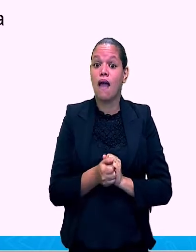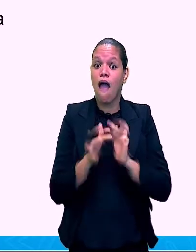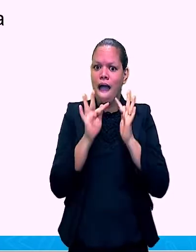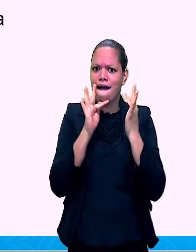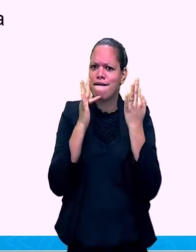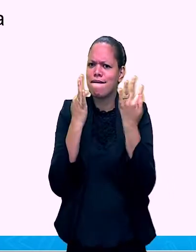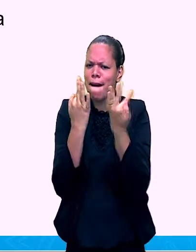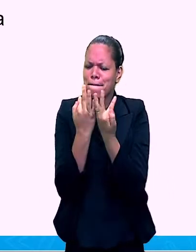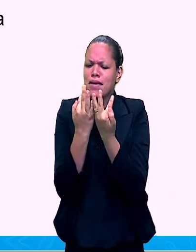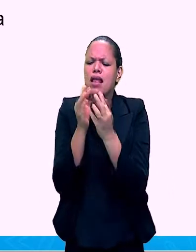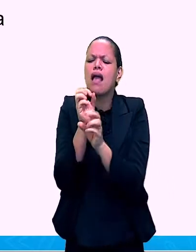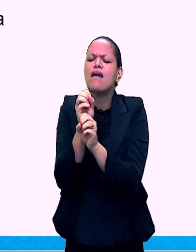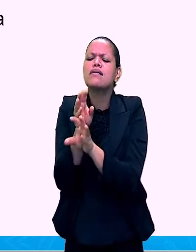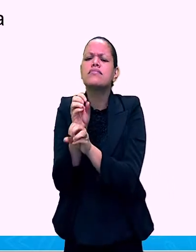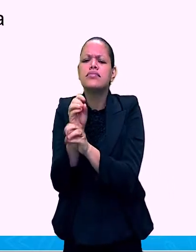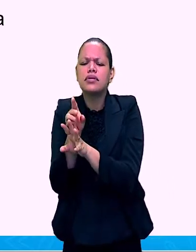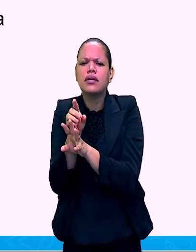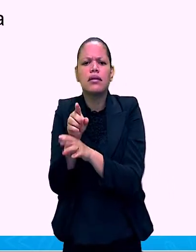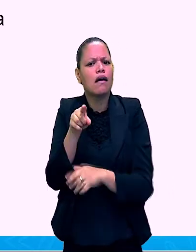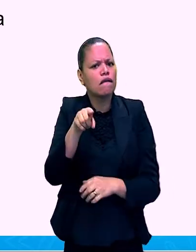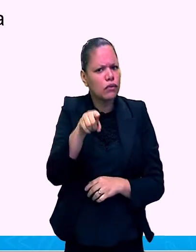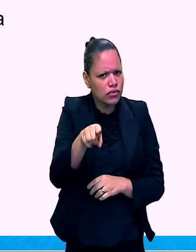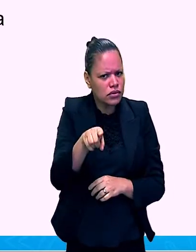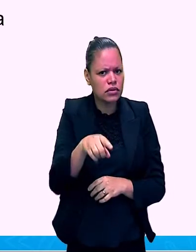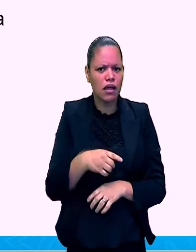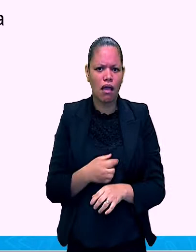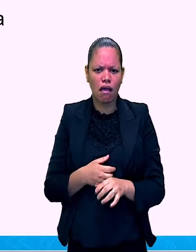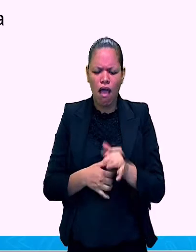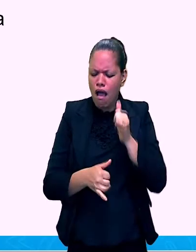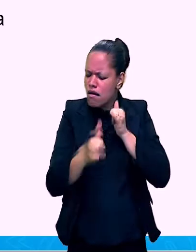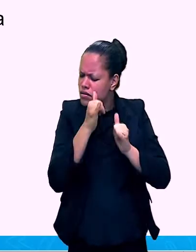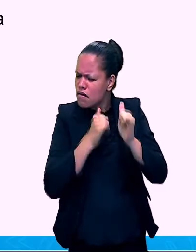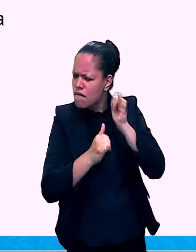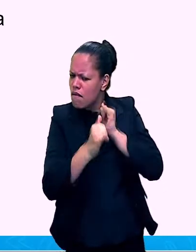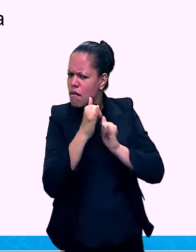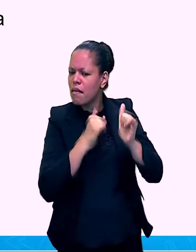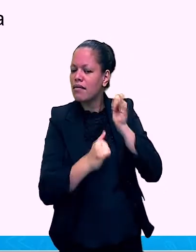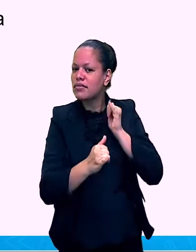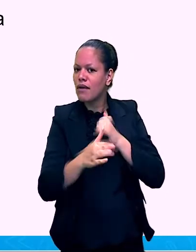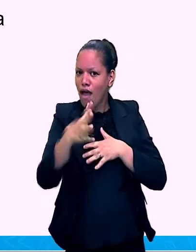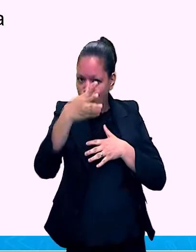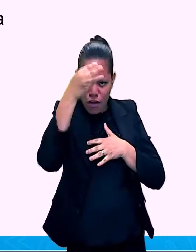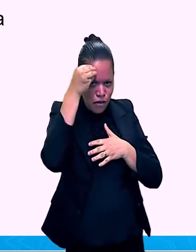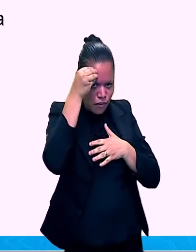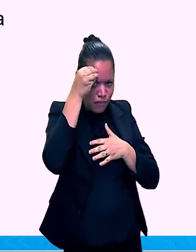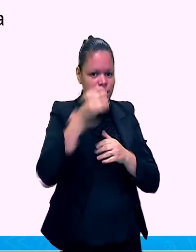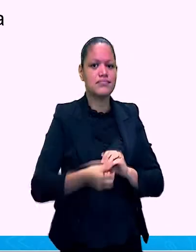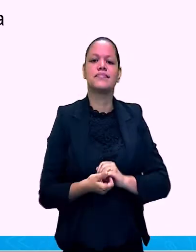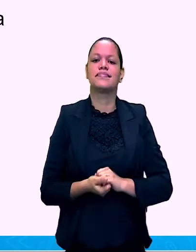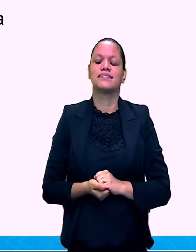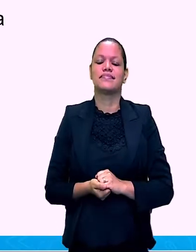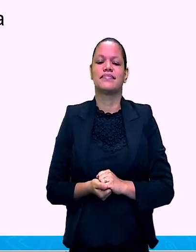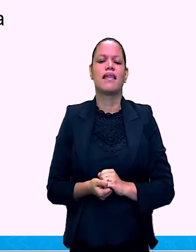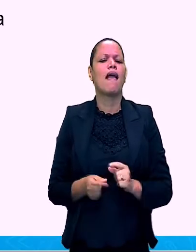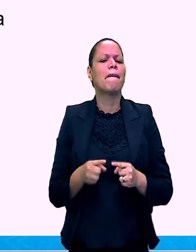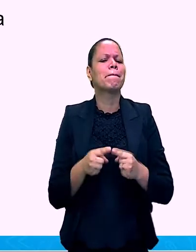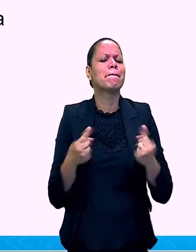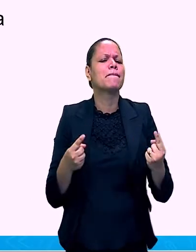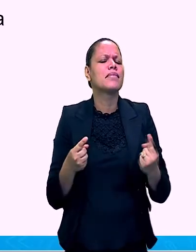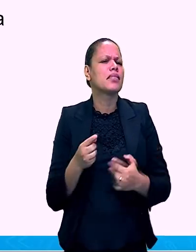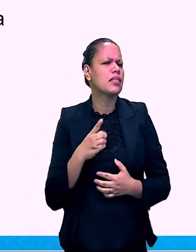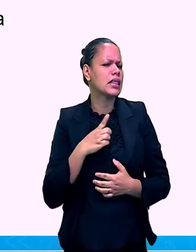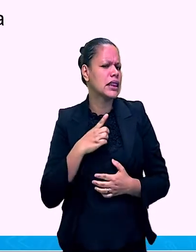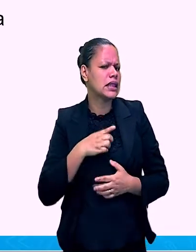também do seu território, ok? As suas informações que você adquire. Mas nós temos uma diferença na palavra